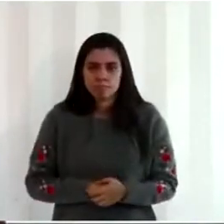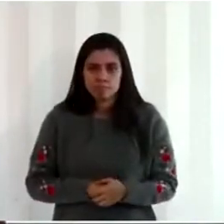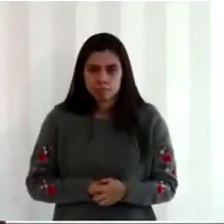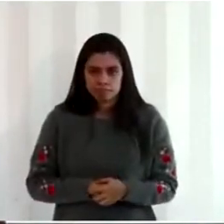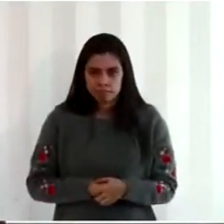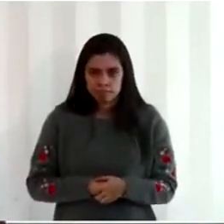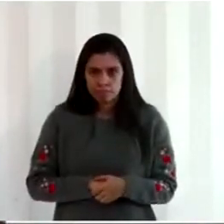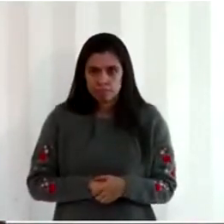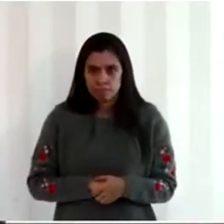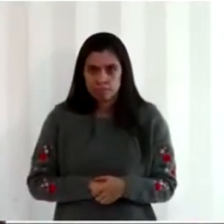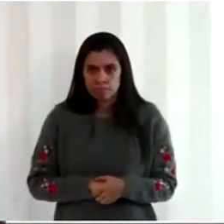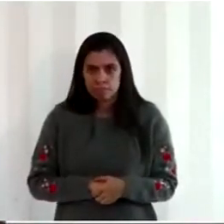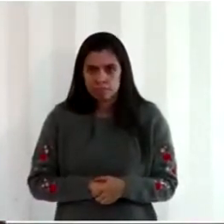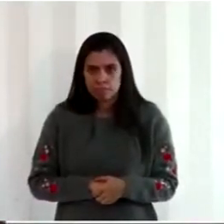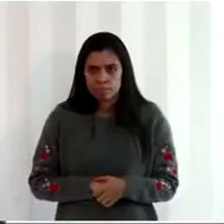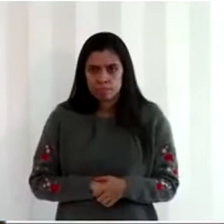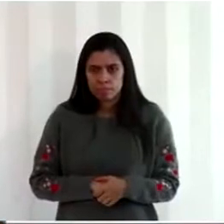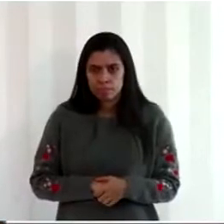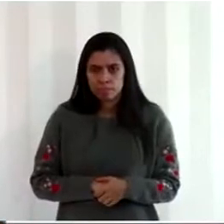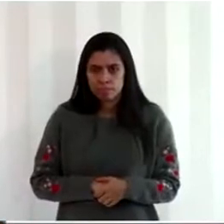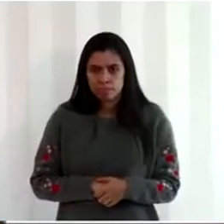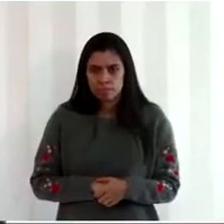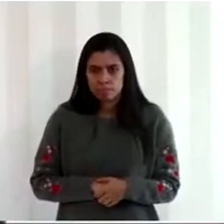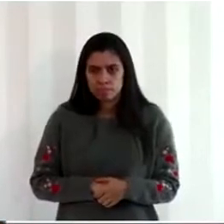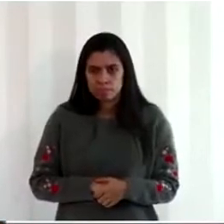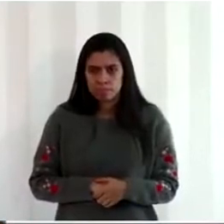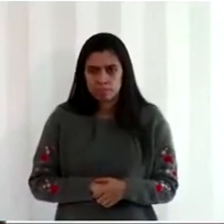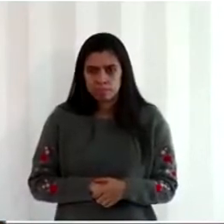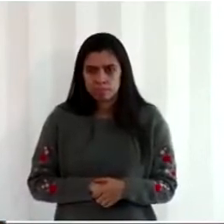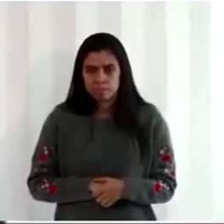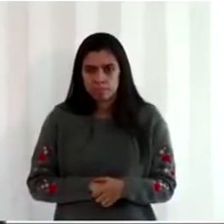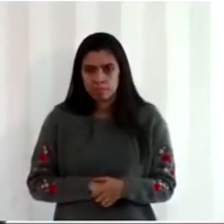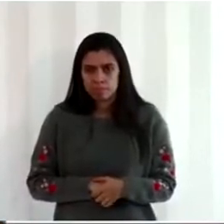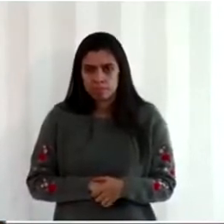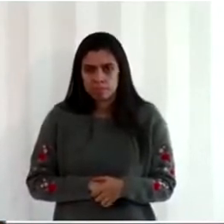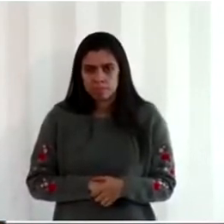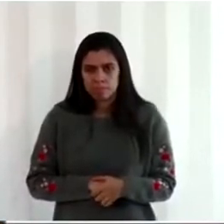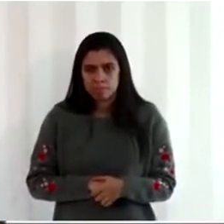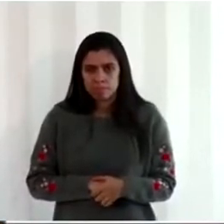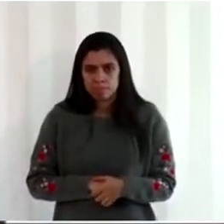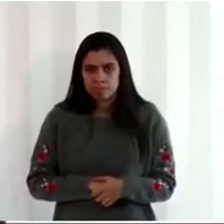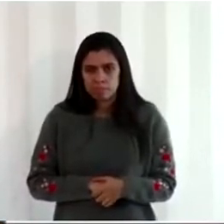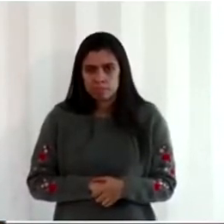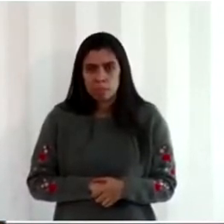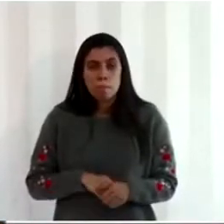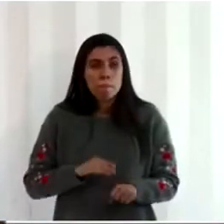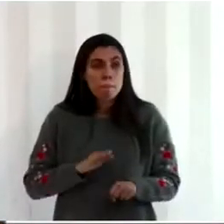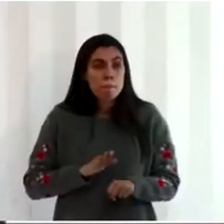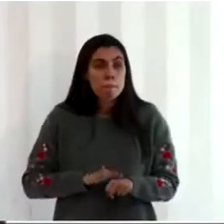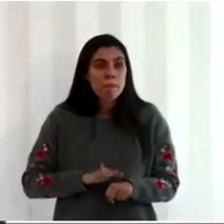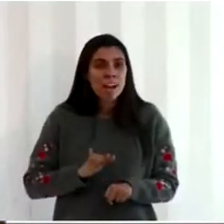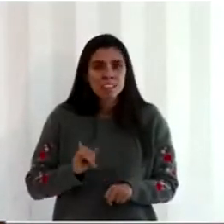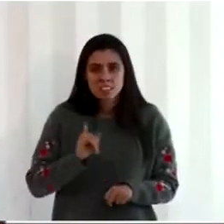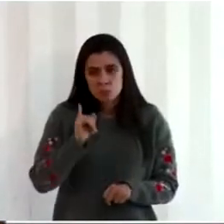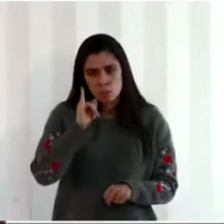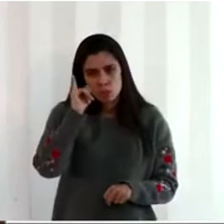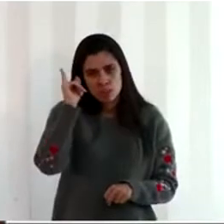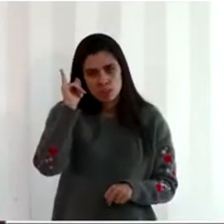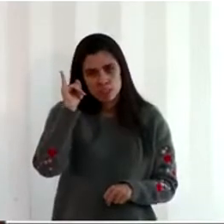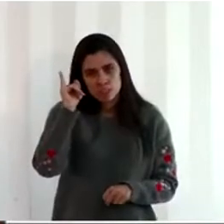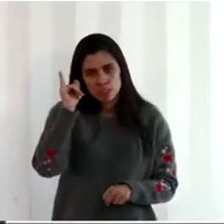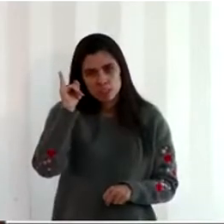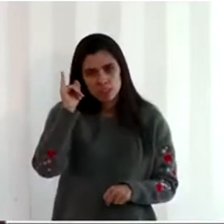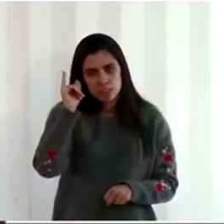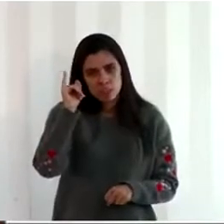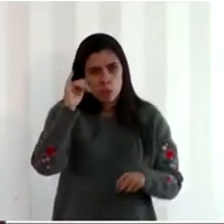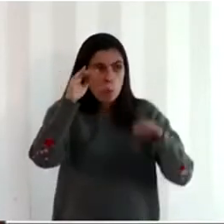foi em vão a sua passagem aqui na igreja. Mas eu creio, eu oro sempre para que o Espírito Santo te alcance com a sua palavra e dê